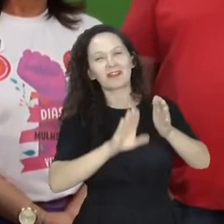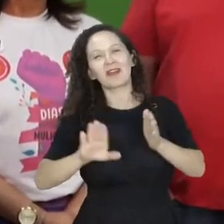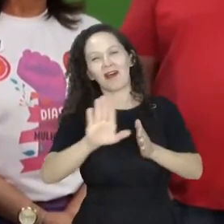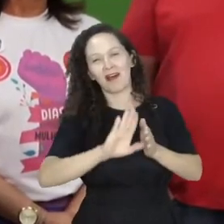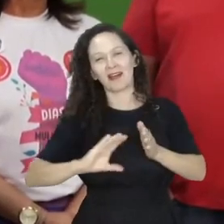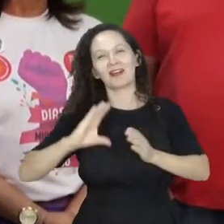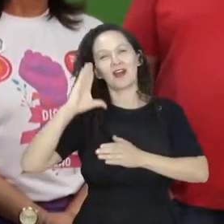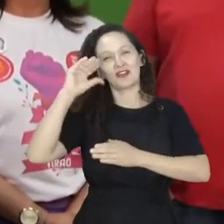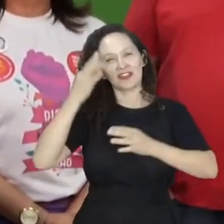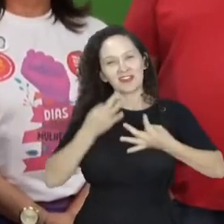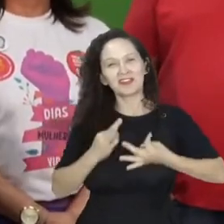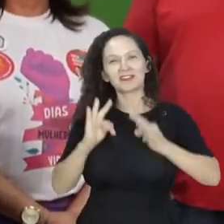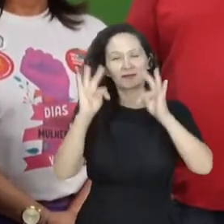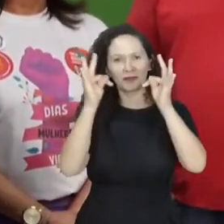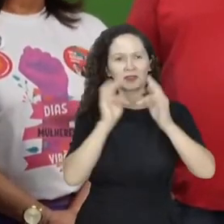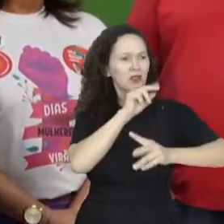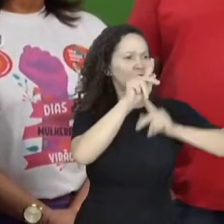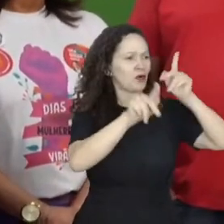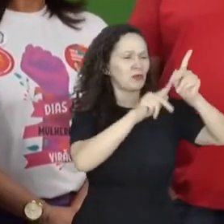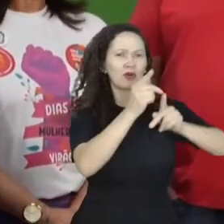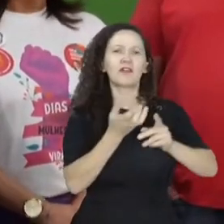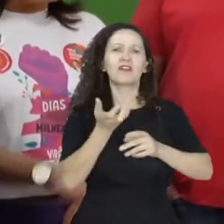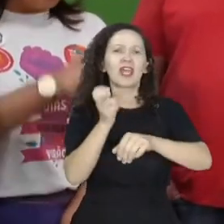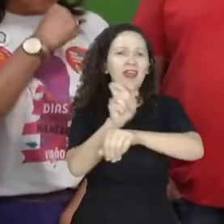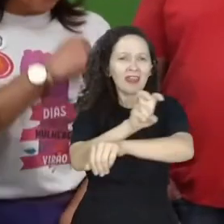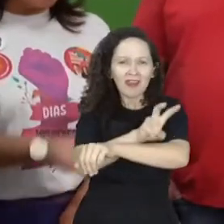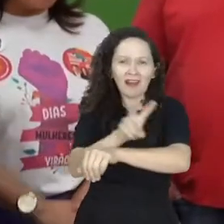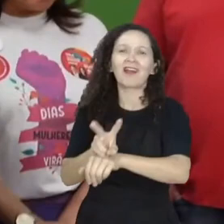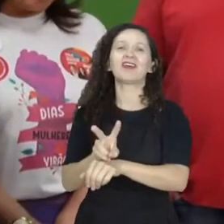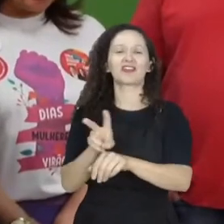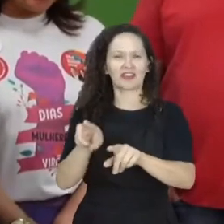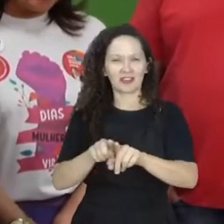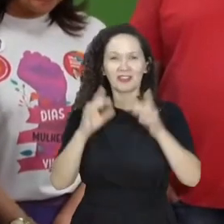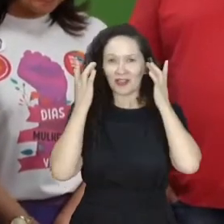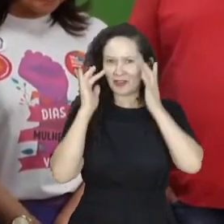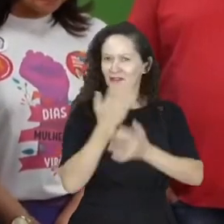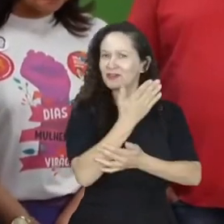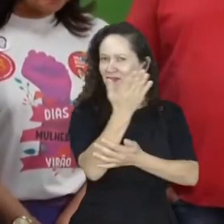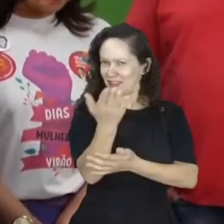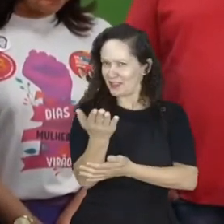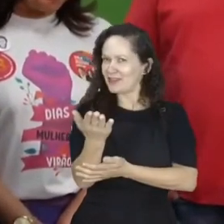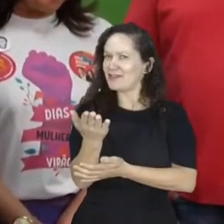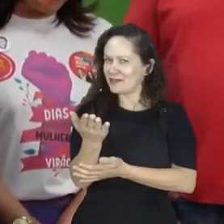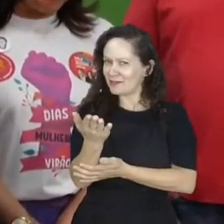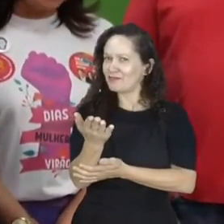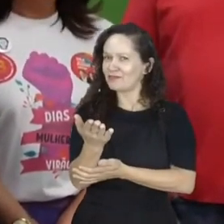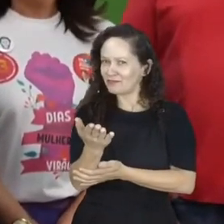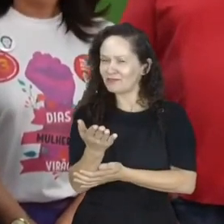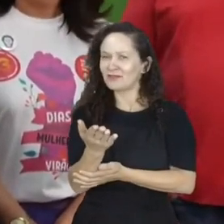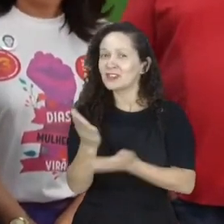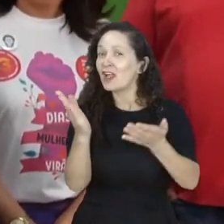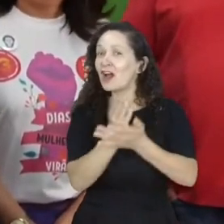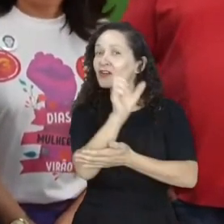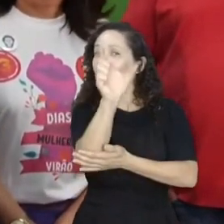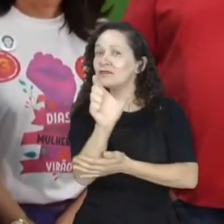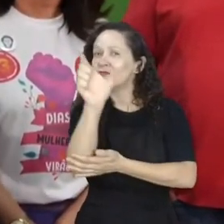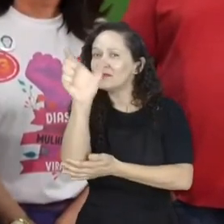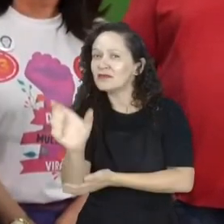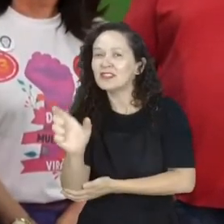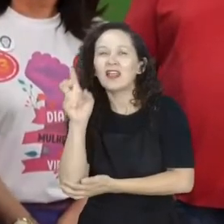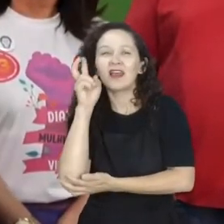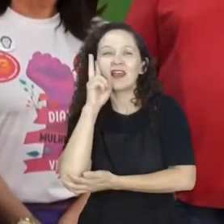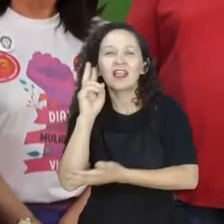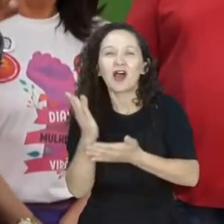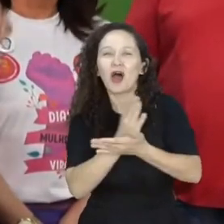tecnologia. O povo quer casa. Eu não sei se vocês já se perguntaram, alguém aqui lembra de